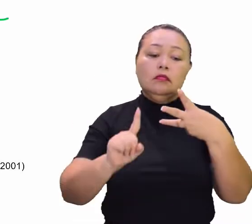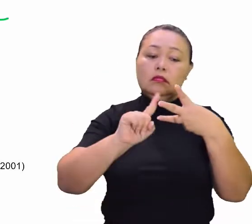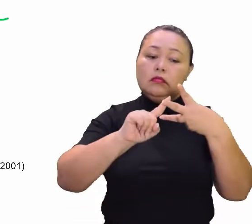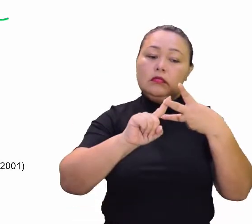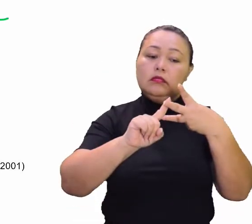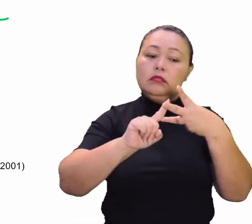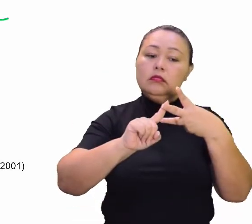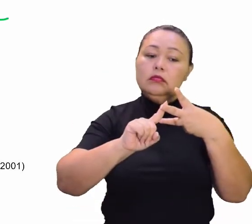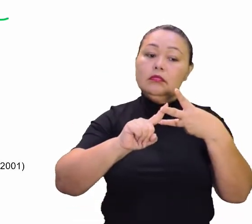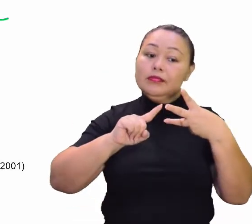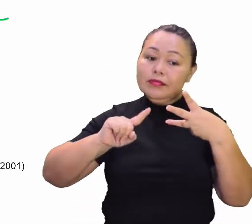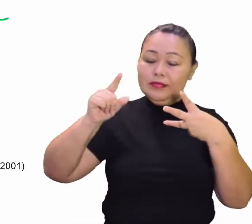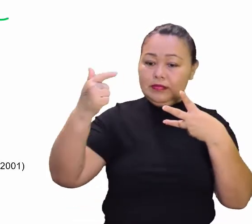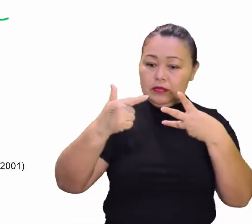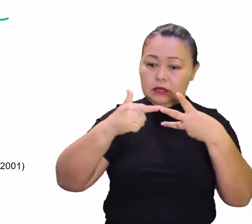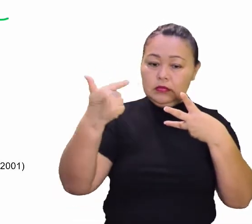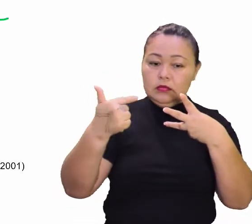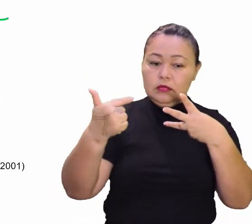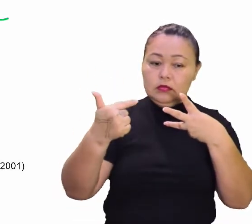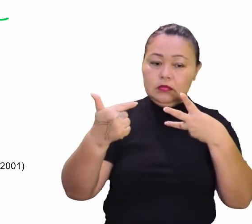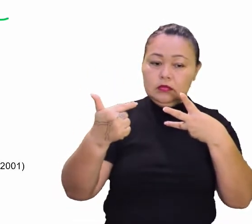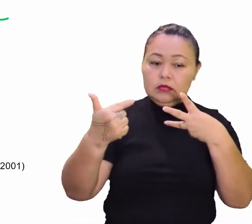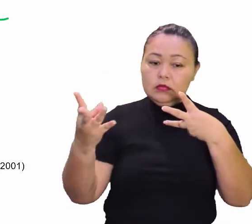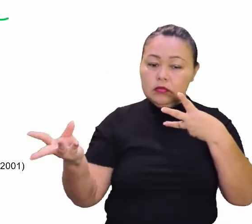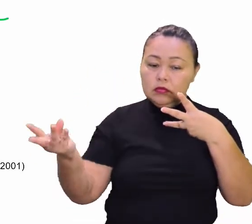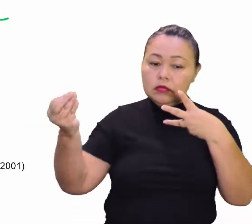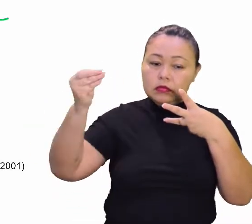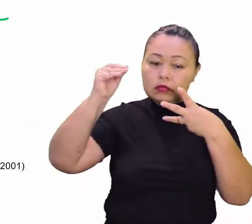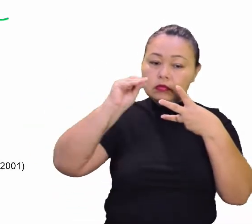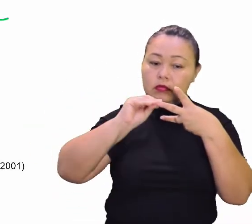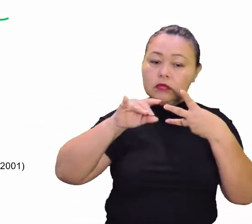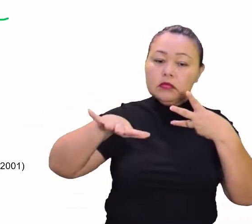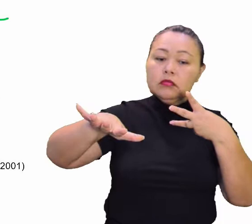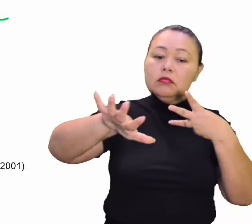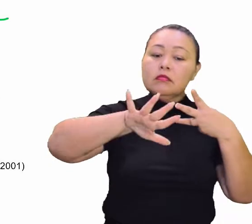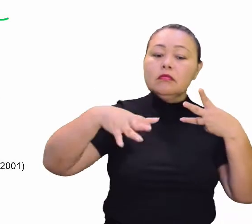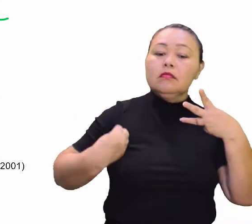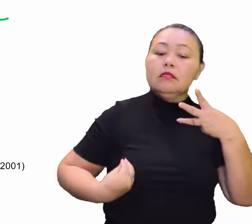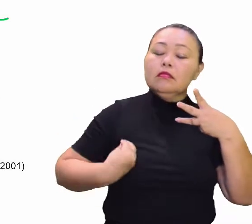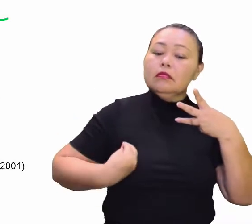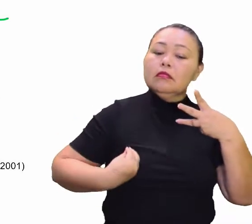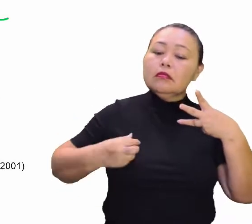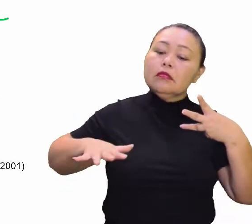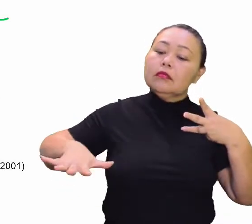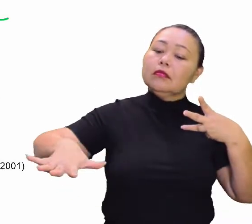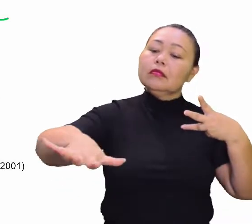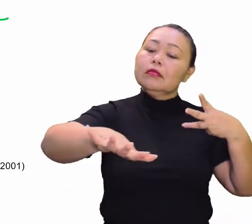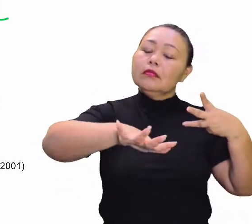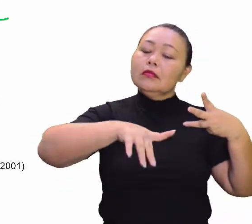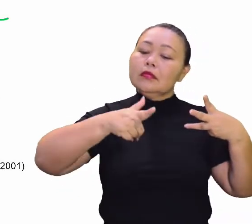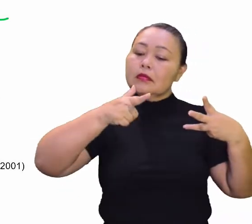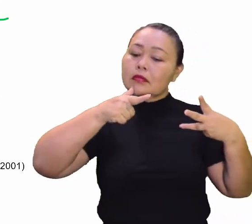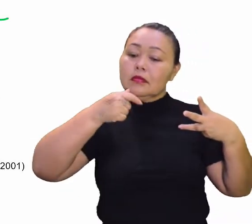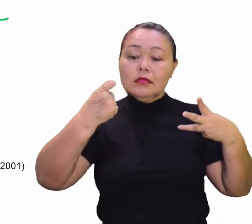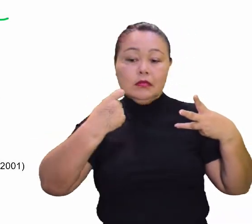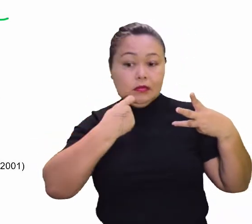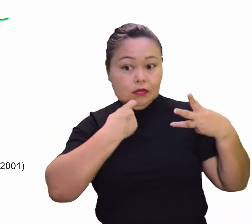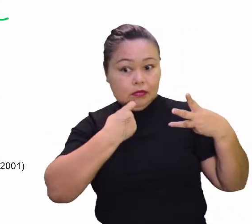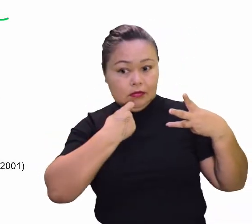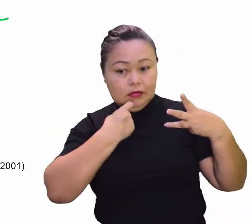B não, né? Segundo, como ambiente para a vida. O